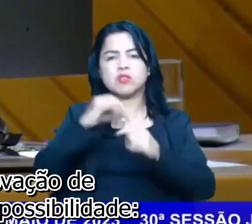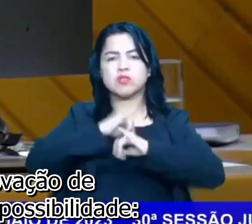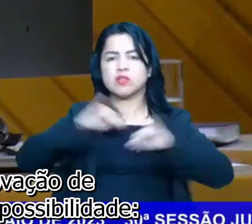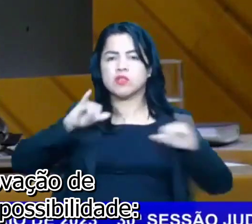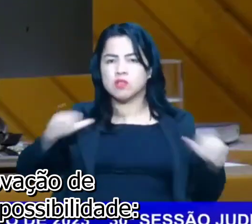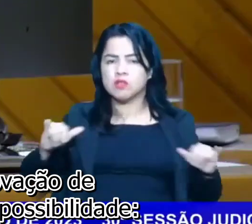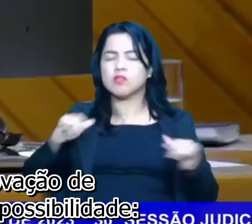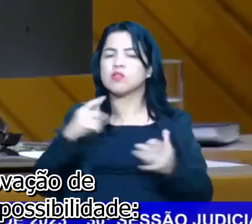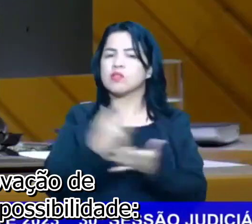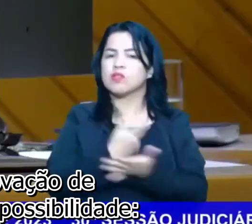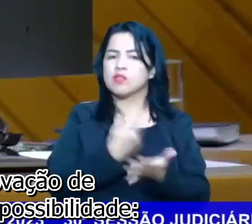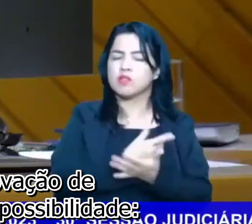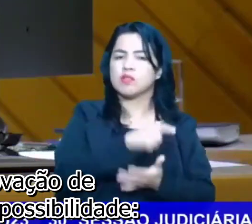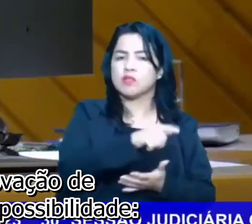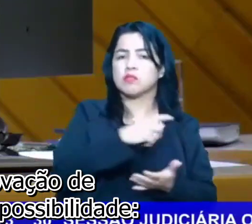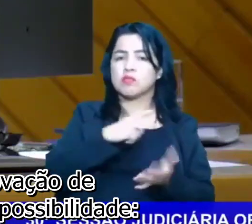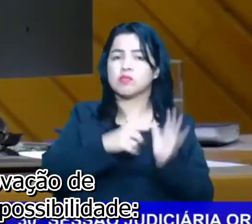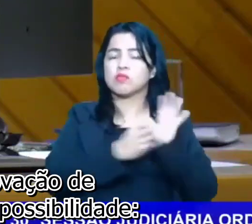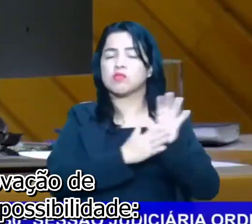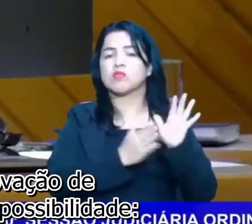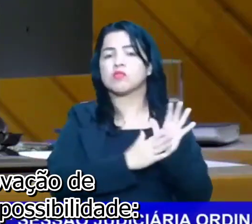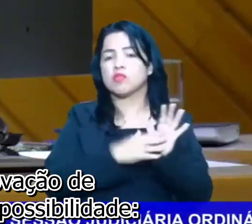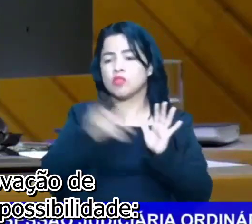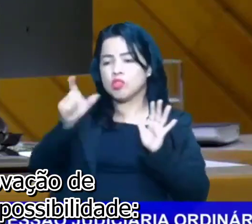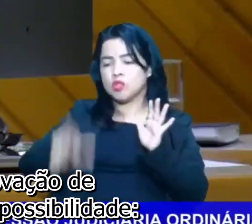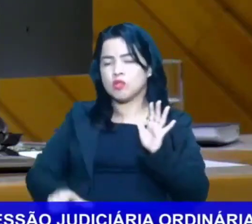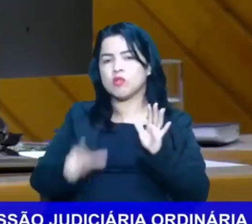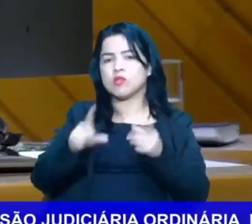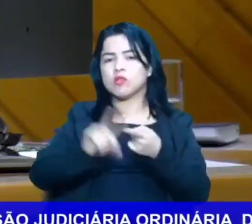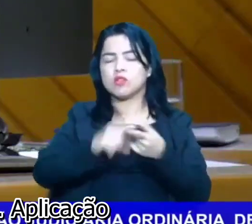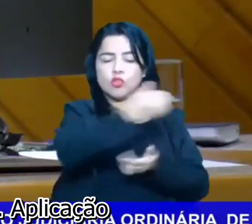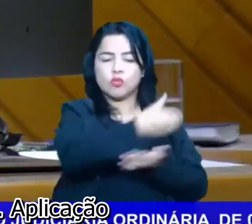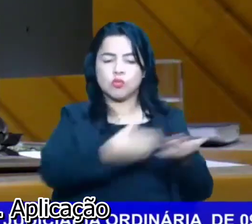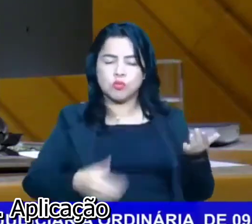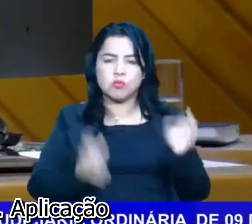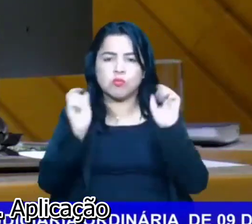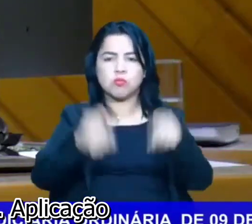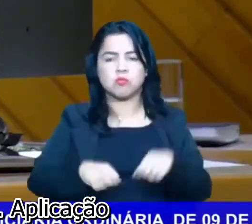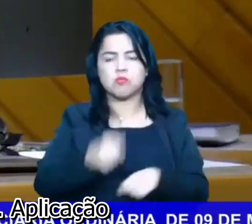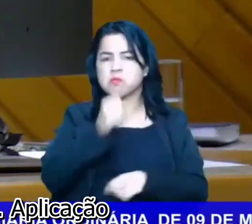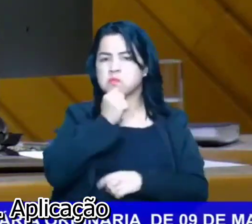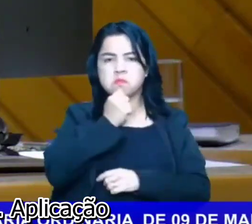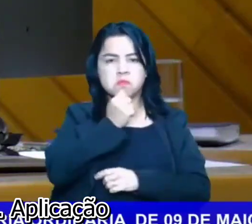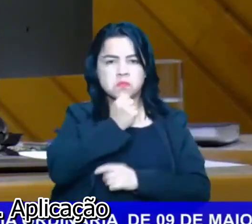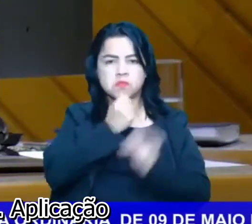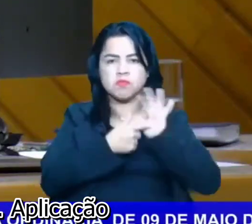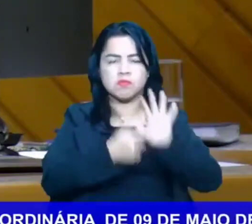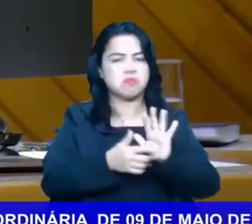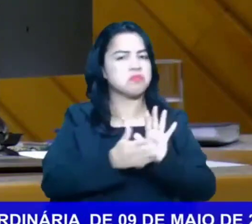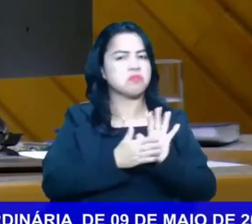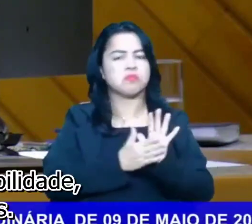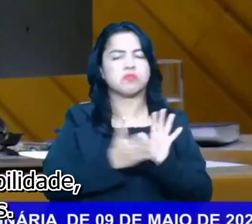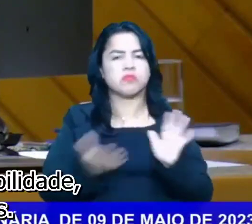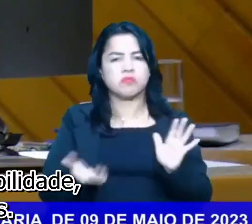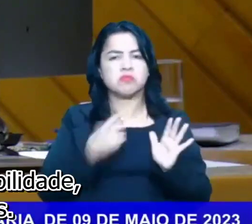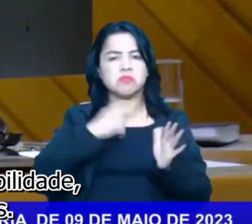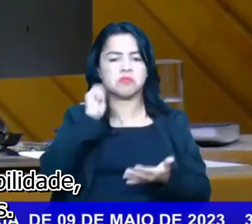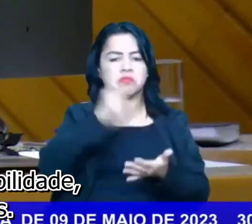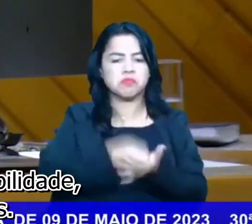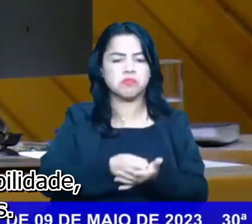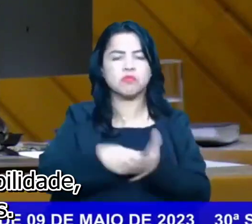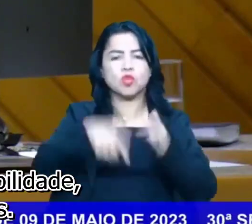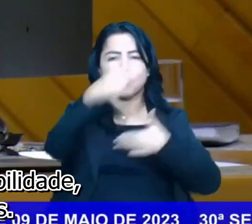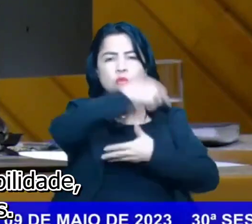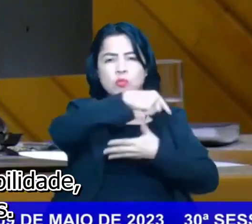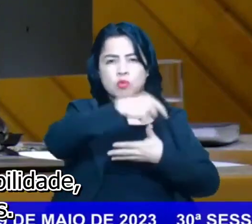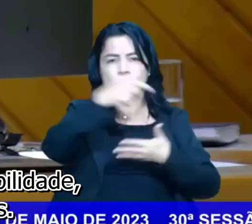de despesa com pessoa física, documento não fiscal, possibilidade, valor inexpressivo da despesa não comprovada, aplicação de princípios